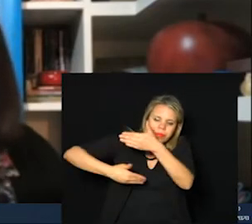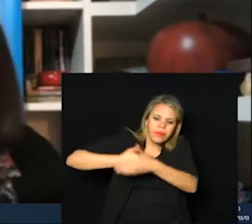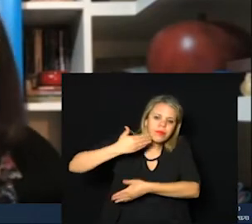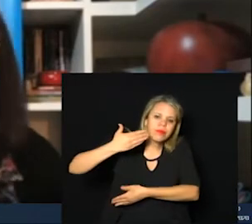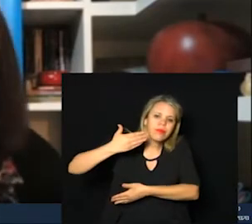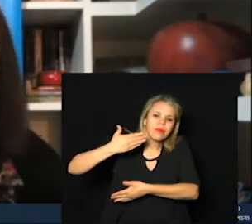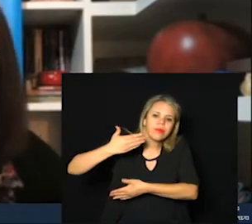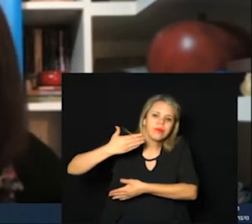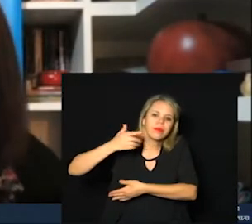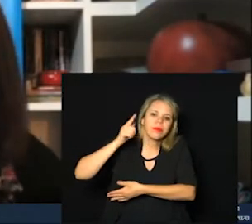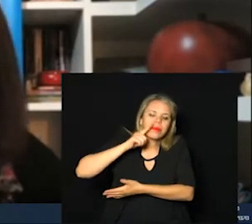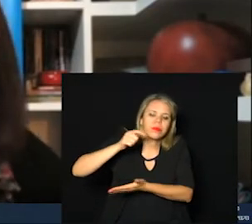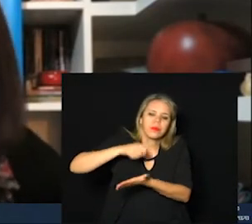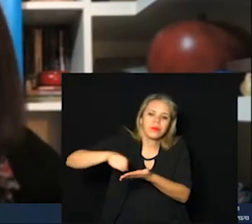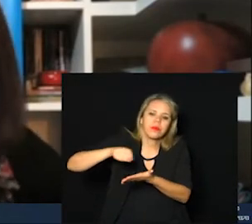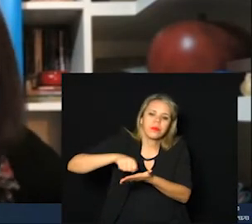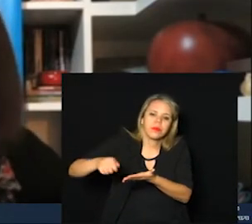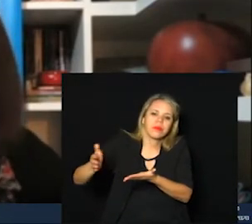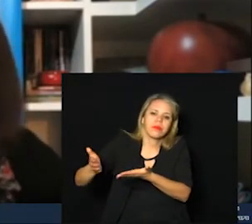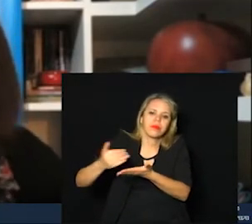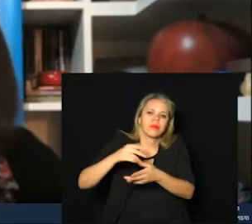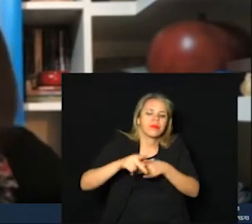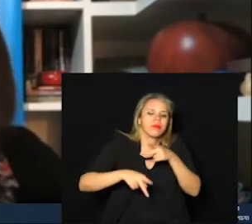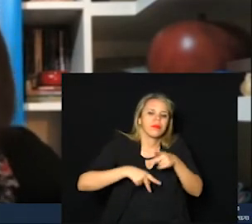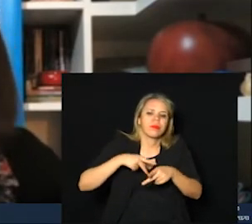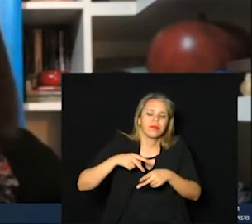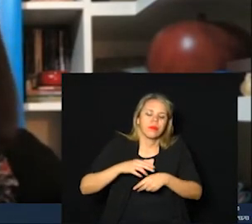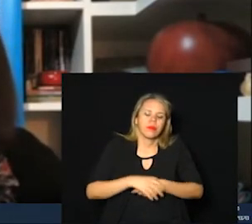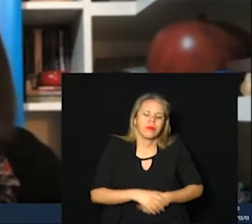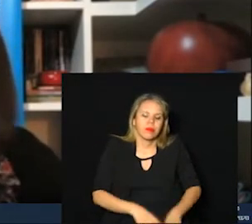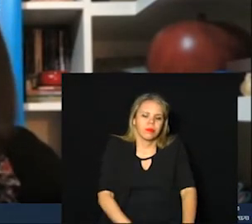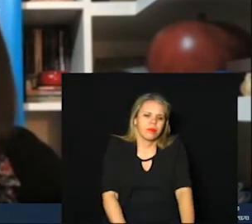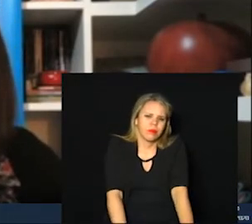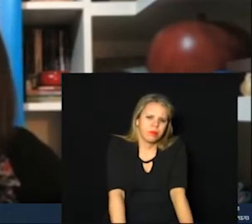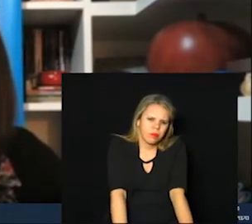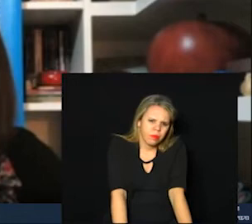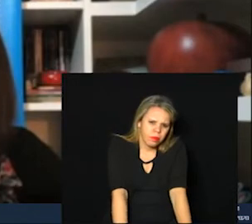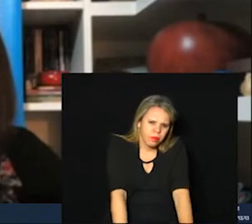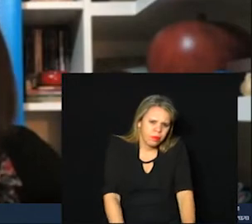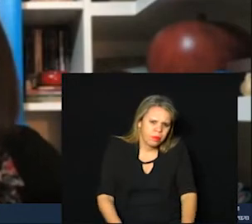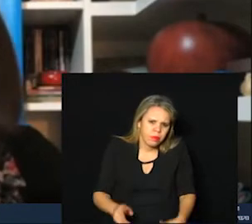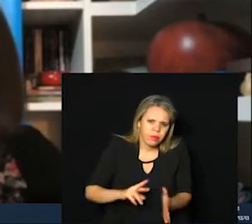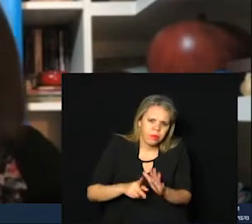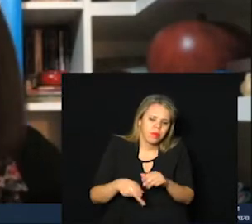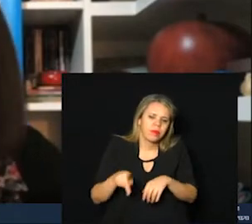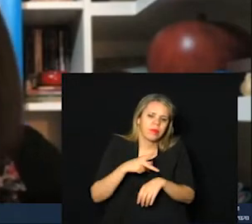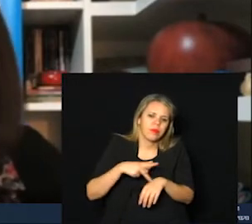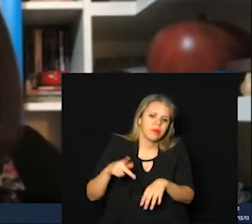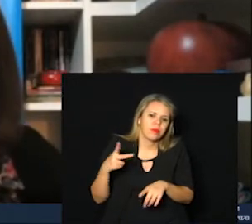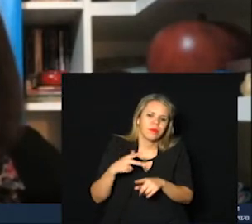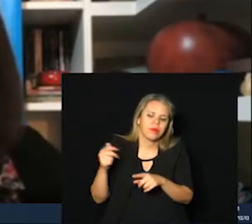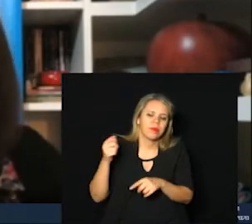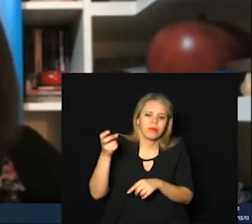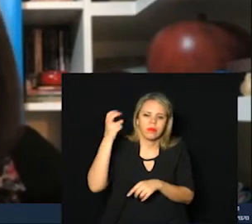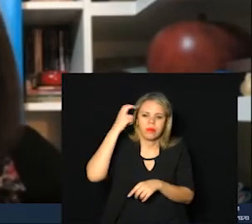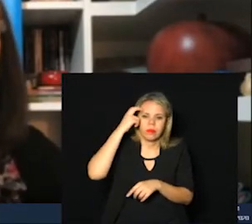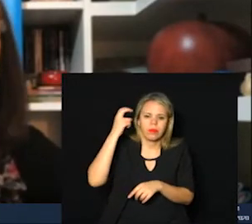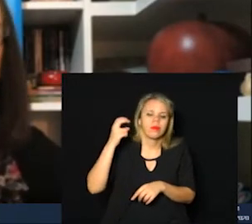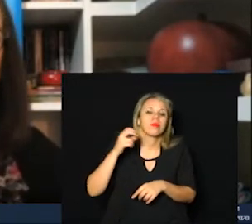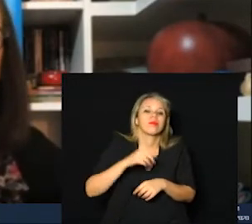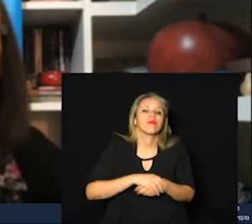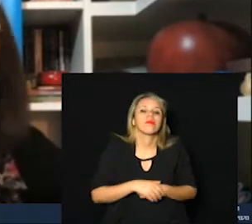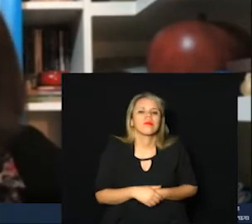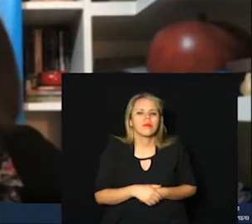coleta de assinaturas no Manifesto 2000. O Brasil foi um dos países campeões das assinaturas no